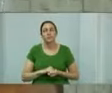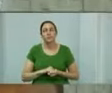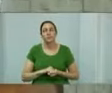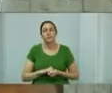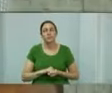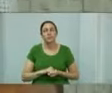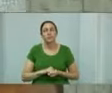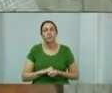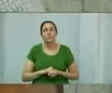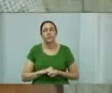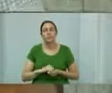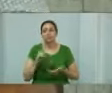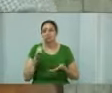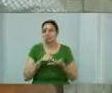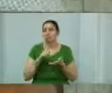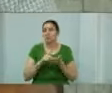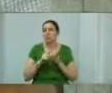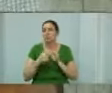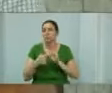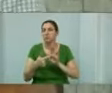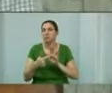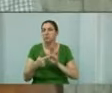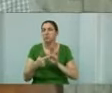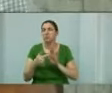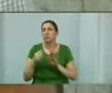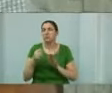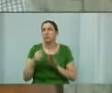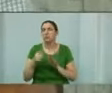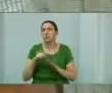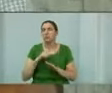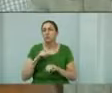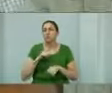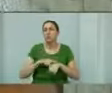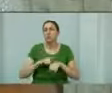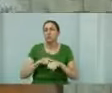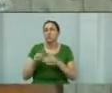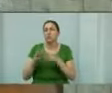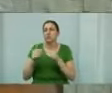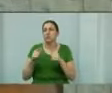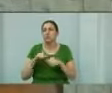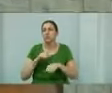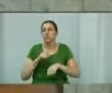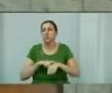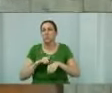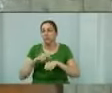verdade, Edson, isso aqui, se há tempo de pedir, é o tempo de agradecer também, né? Então, nosso muito obrigado